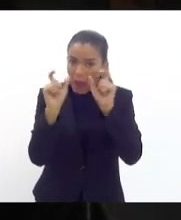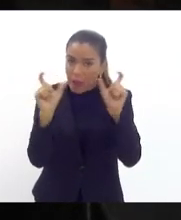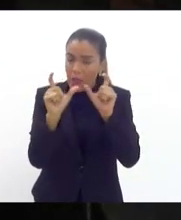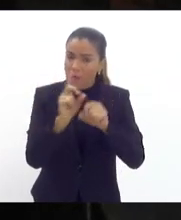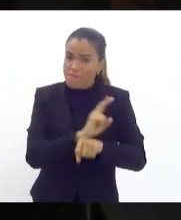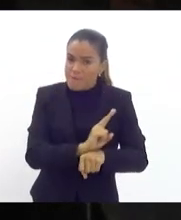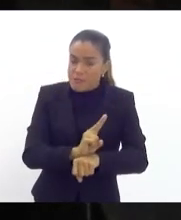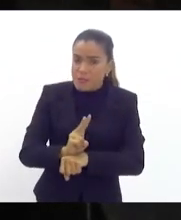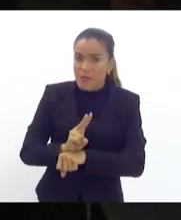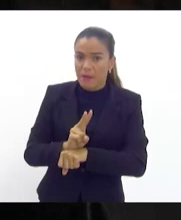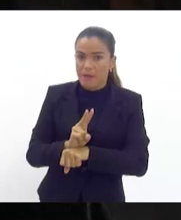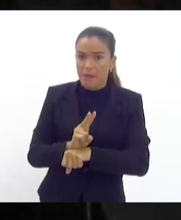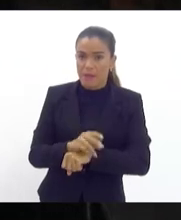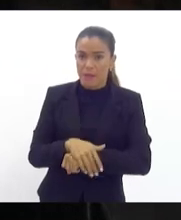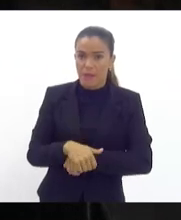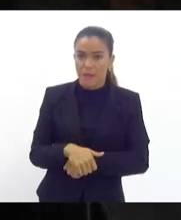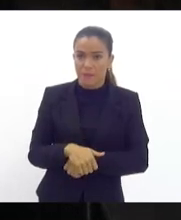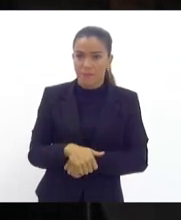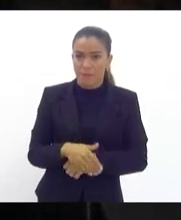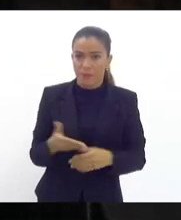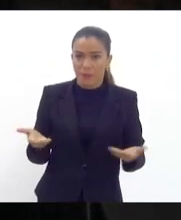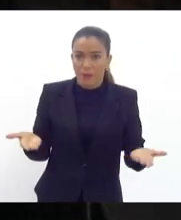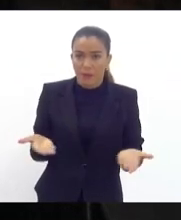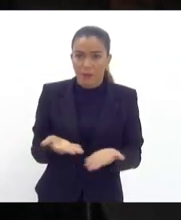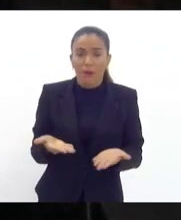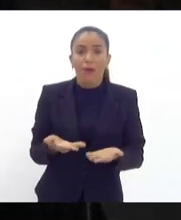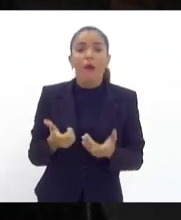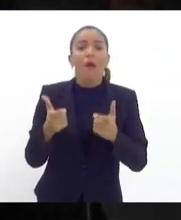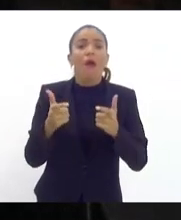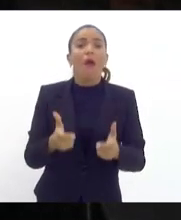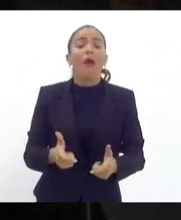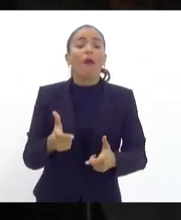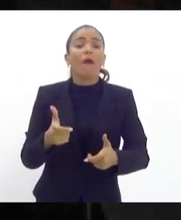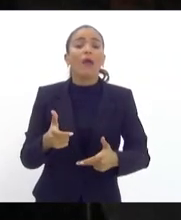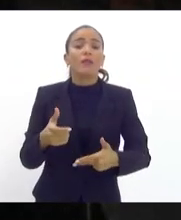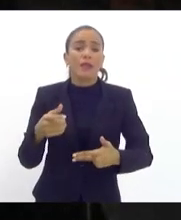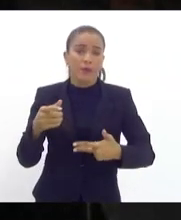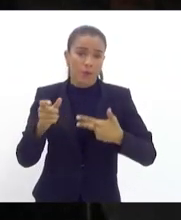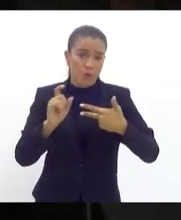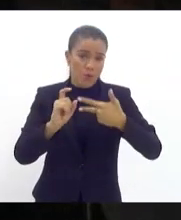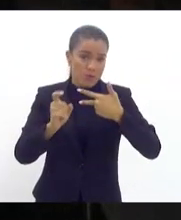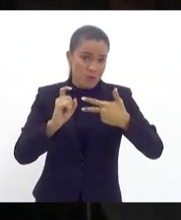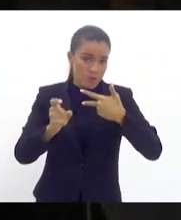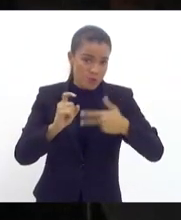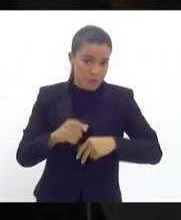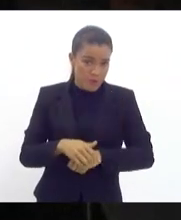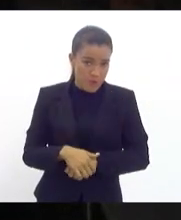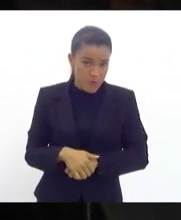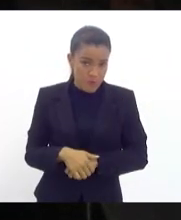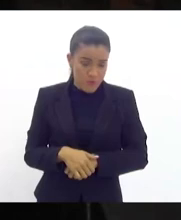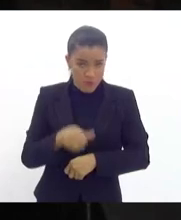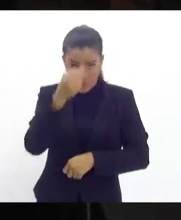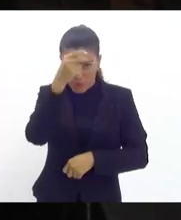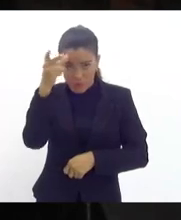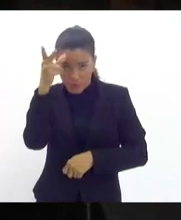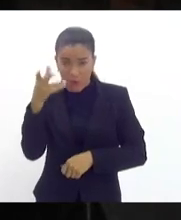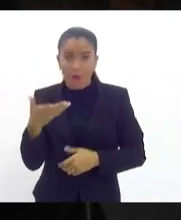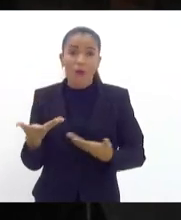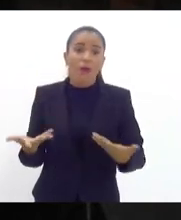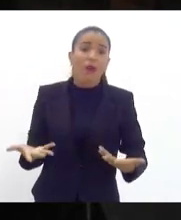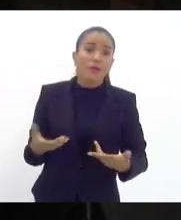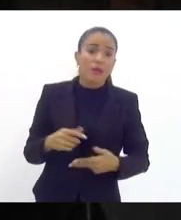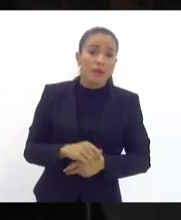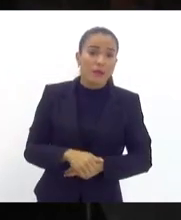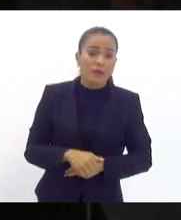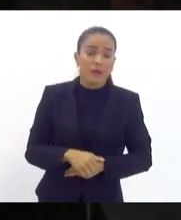fiscalizar agora cadê o Executivo municipal Cadê os três bilhões da autorga